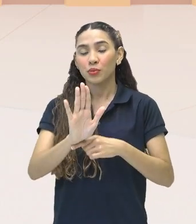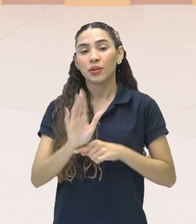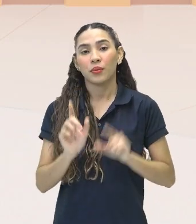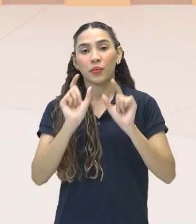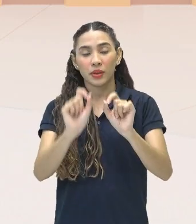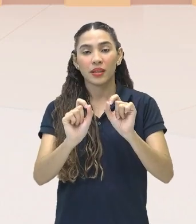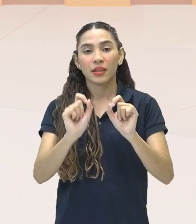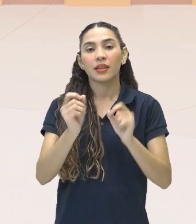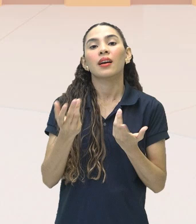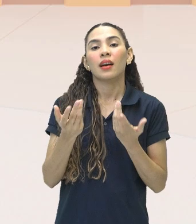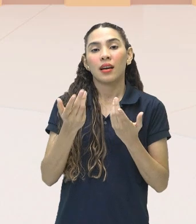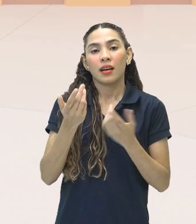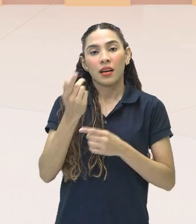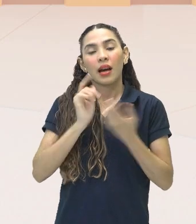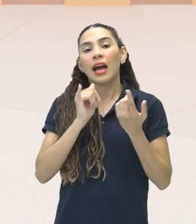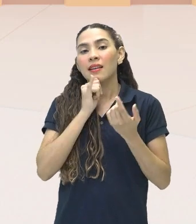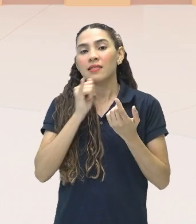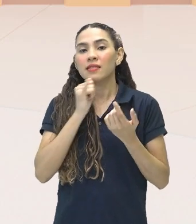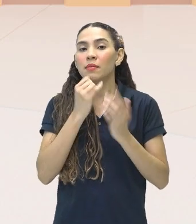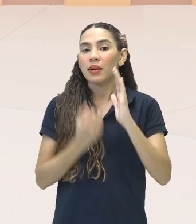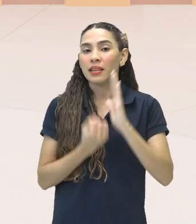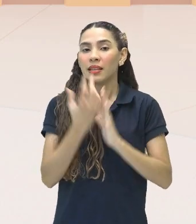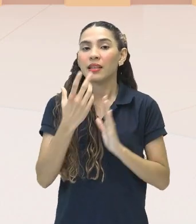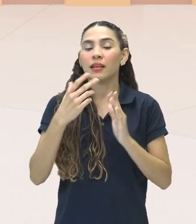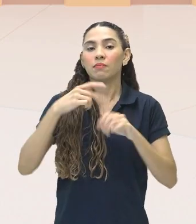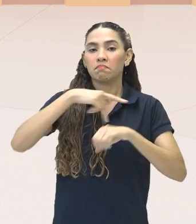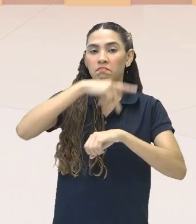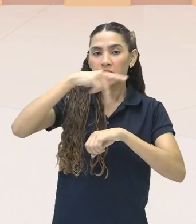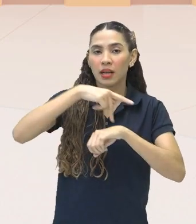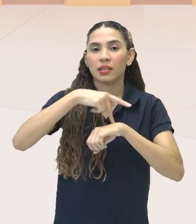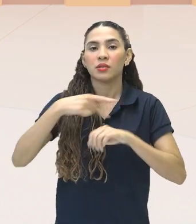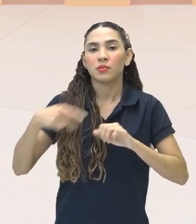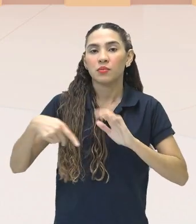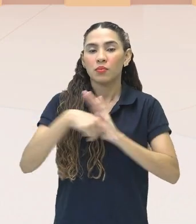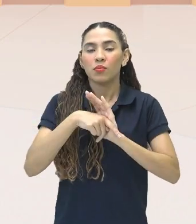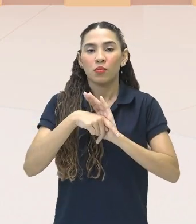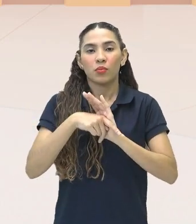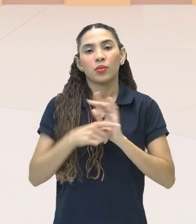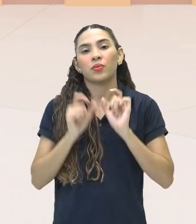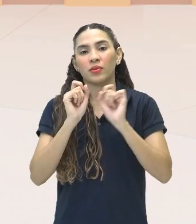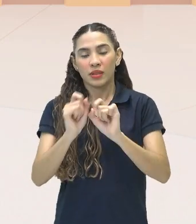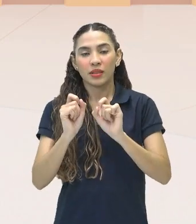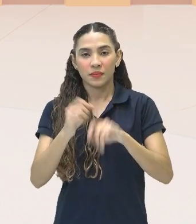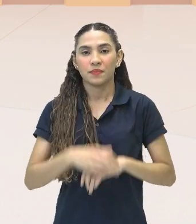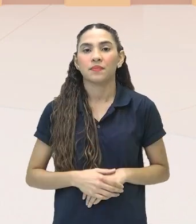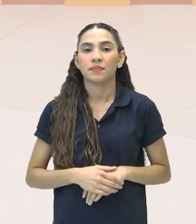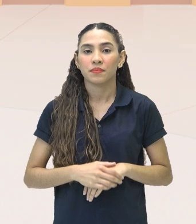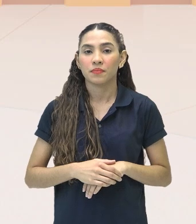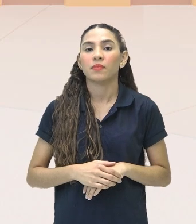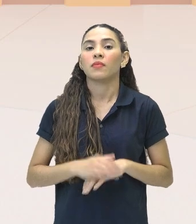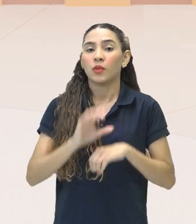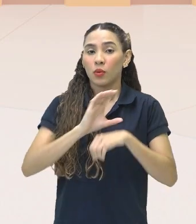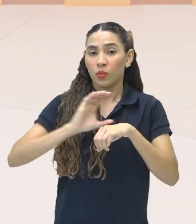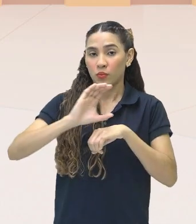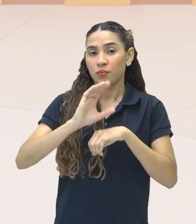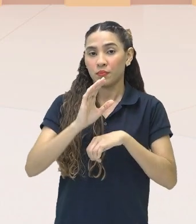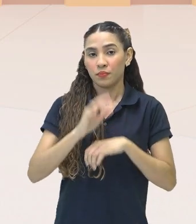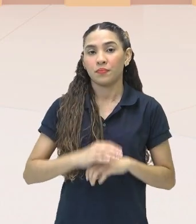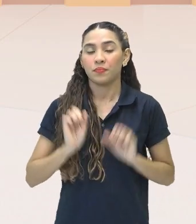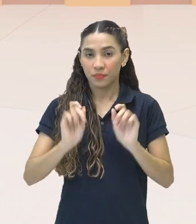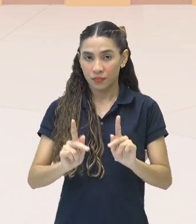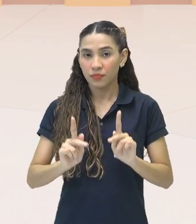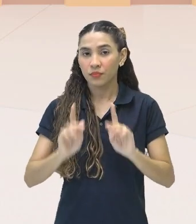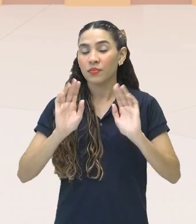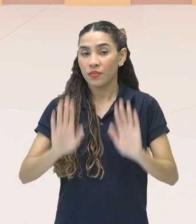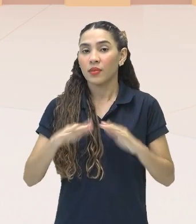A construir a nação brasileira como intuída pelos constituintes. Perfeito?